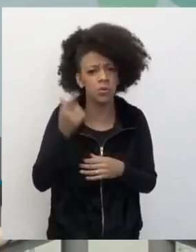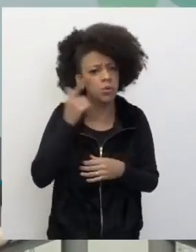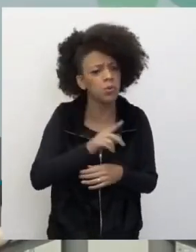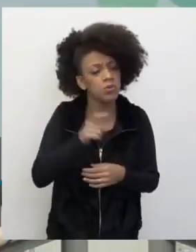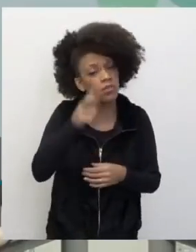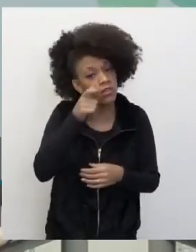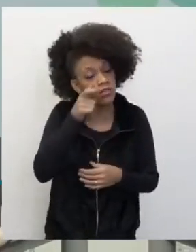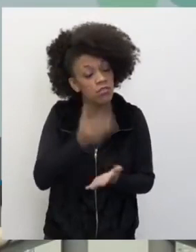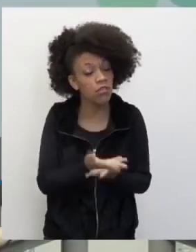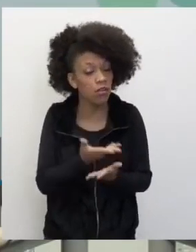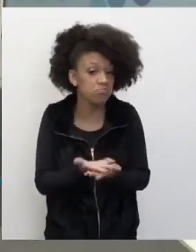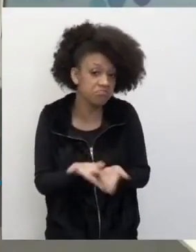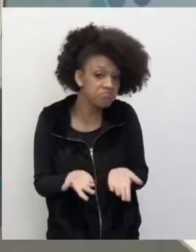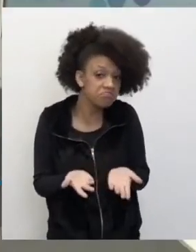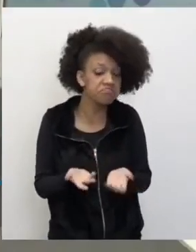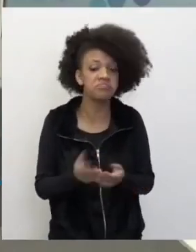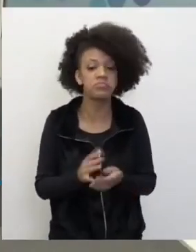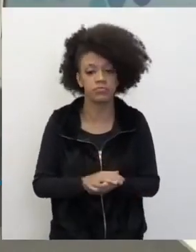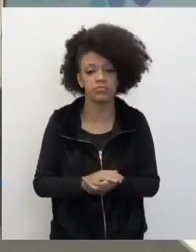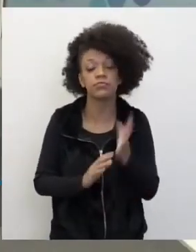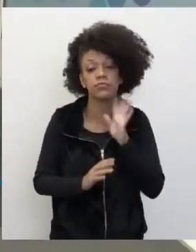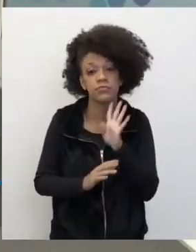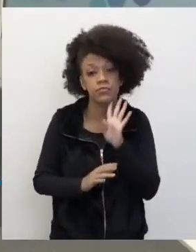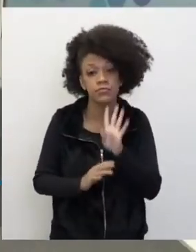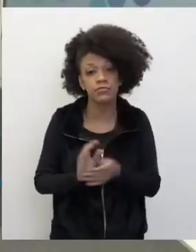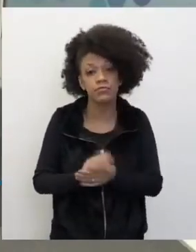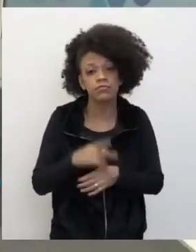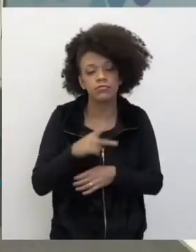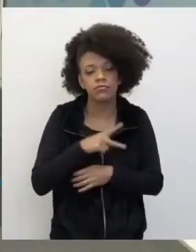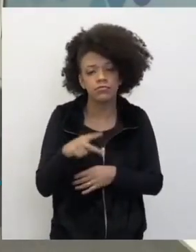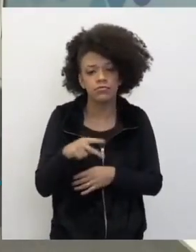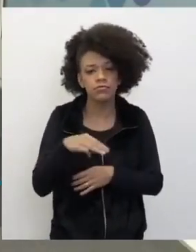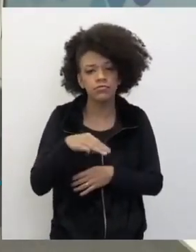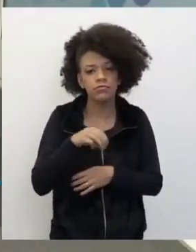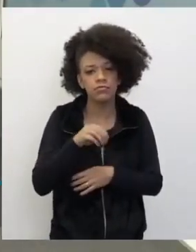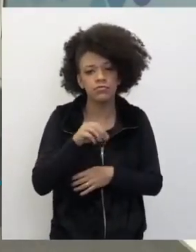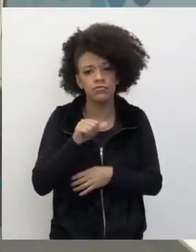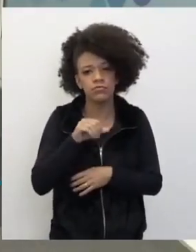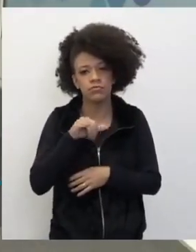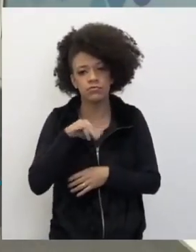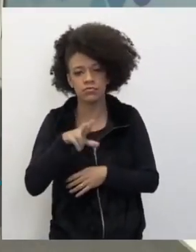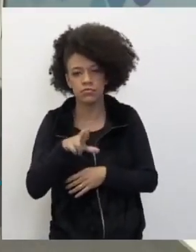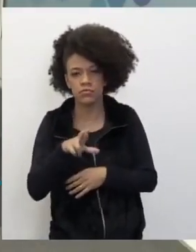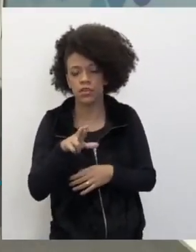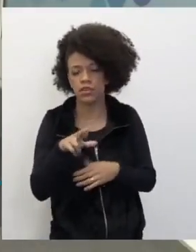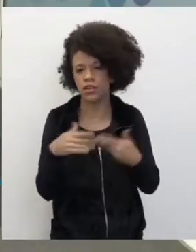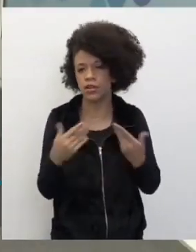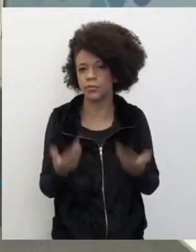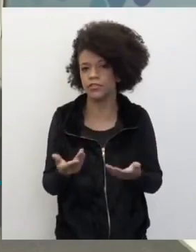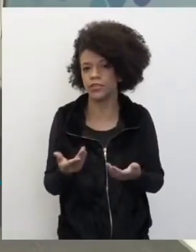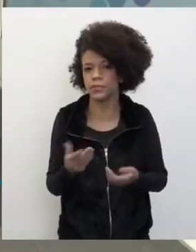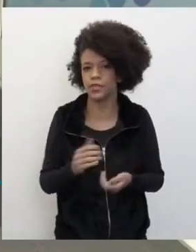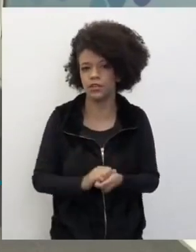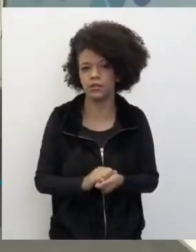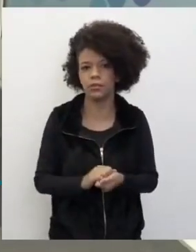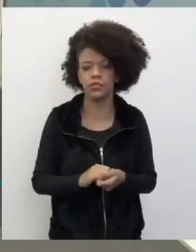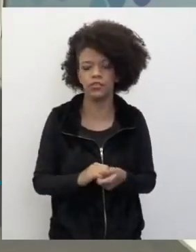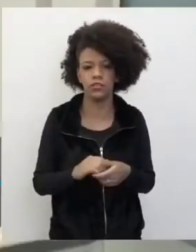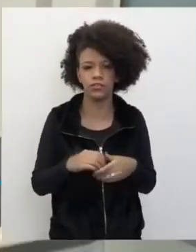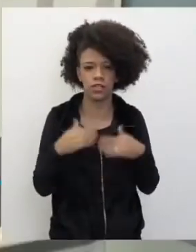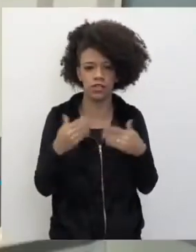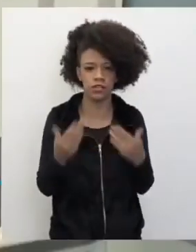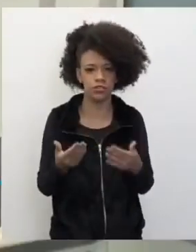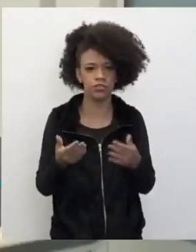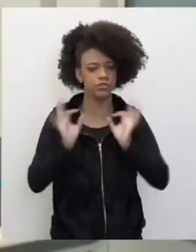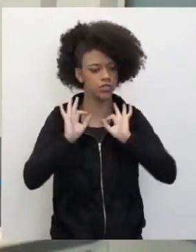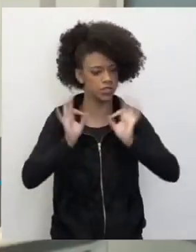vezes às aulas, né? Legal. Pro Moacir, não precisa se desculpar não, tudo bem, viu? Vai dar certo, não